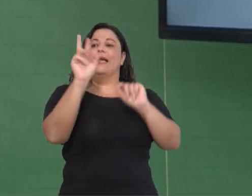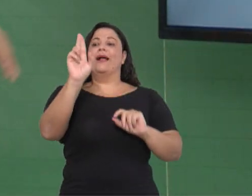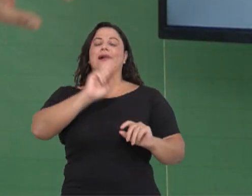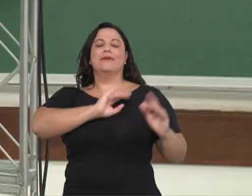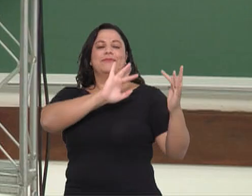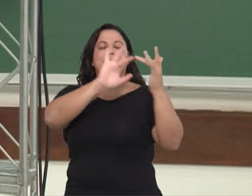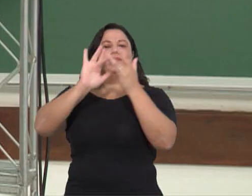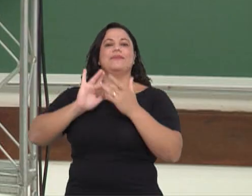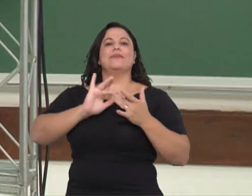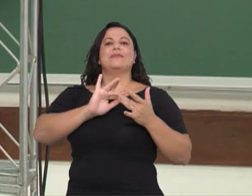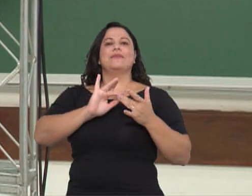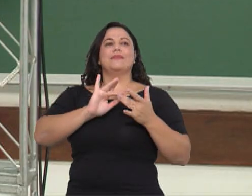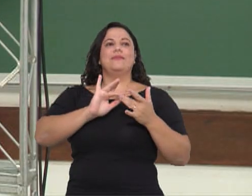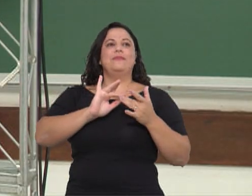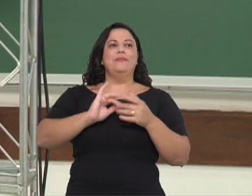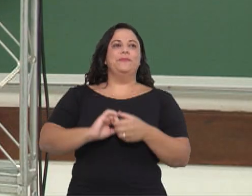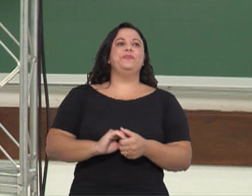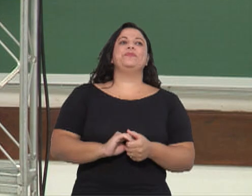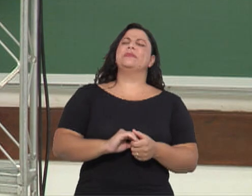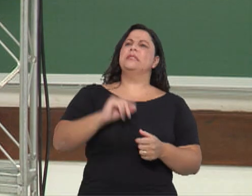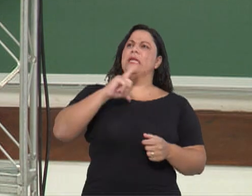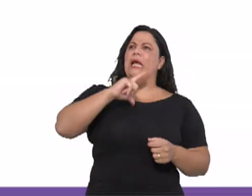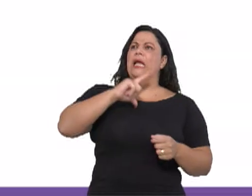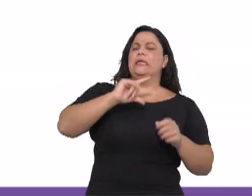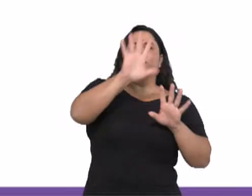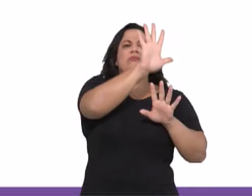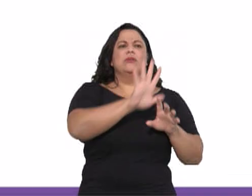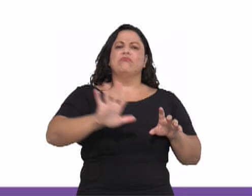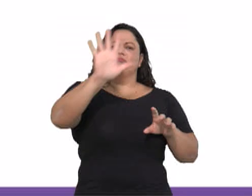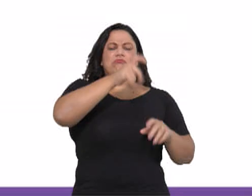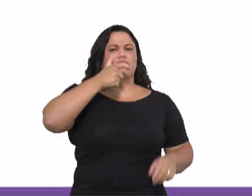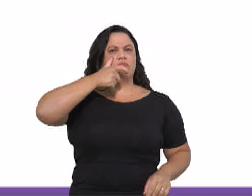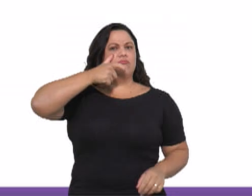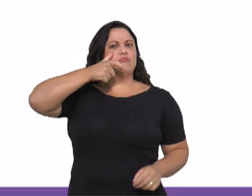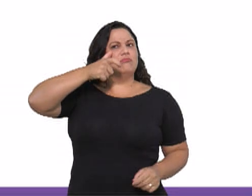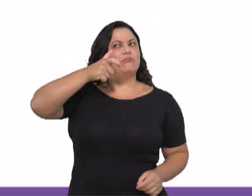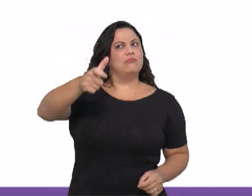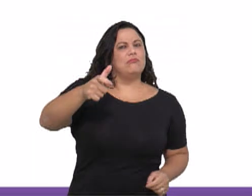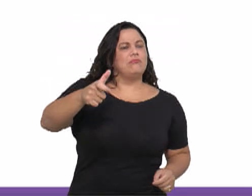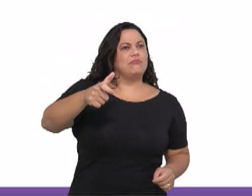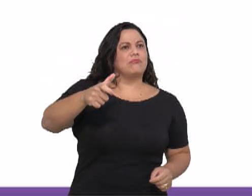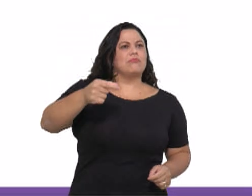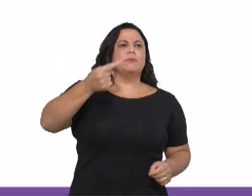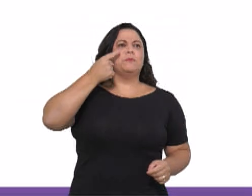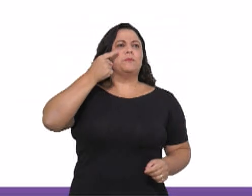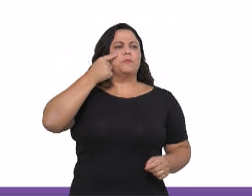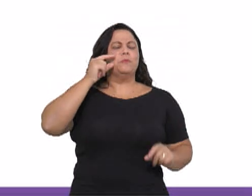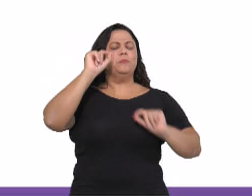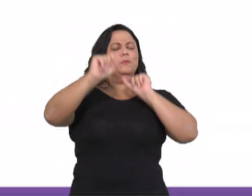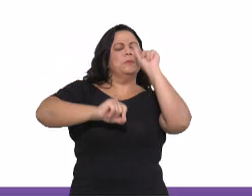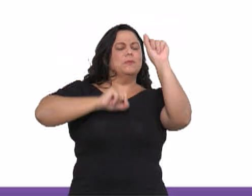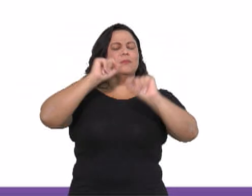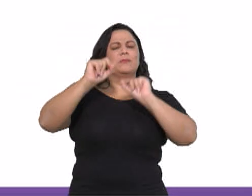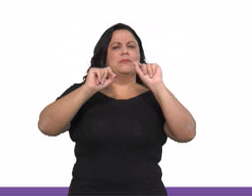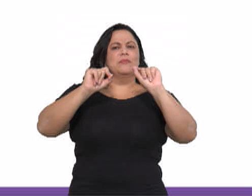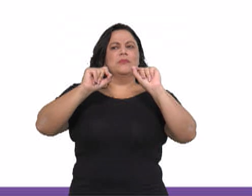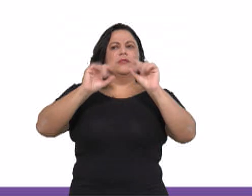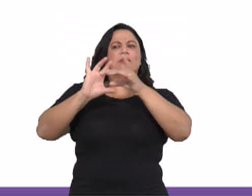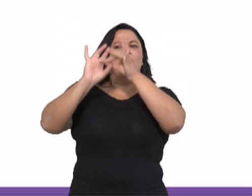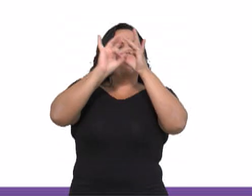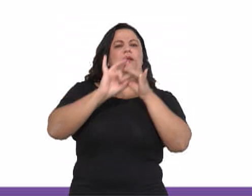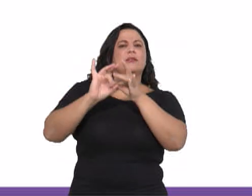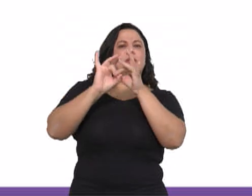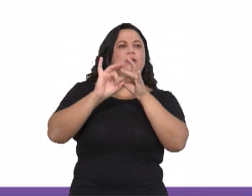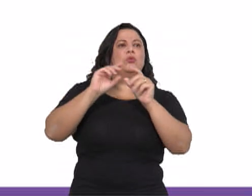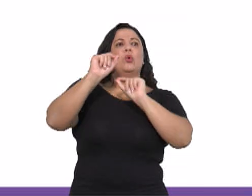E aí temos uma imagem aqui bem interessante. Vamos ver se aquilo que você pensou está relacionado aqui. Boitatá, não é